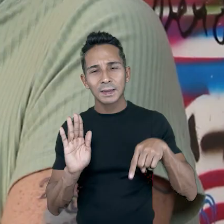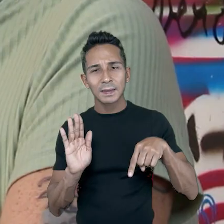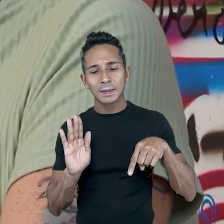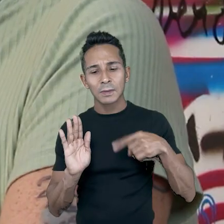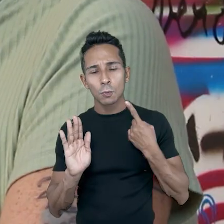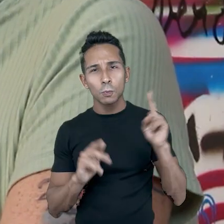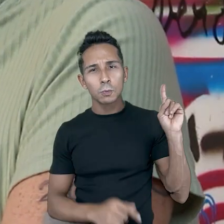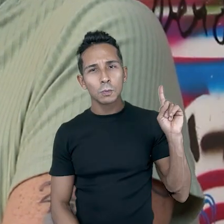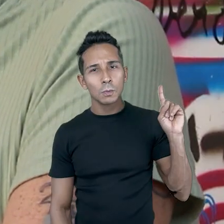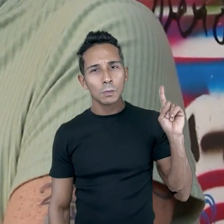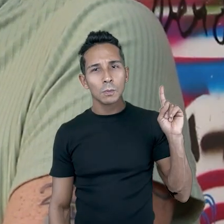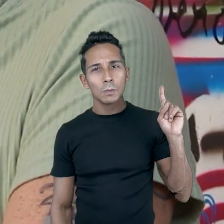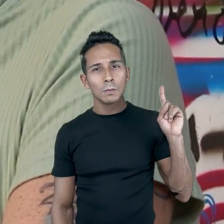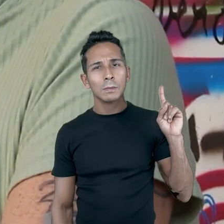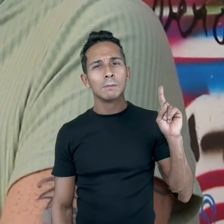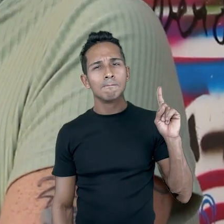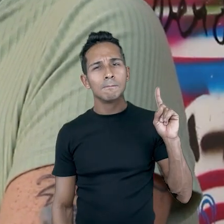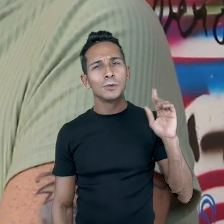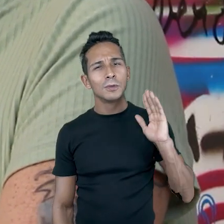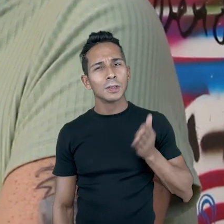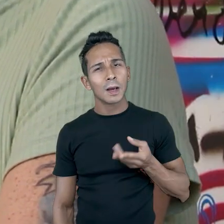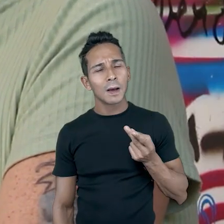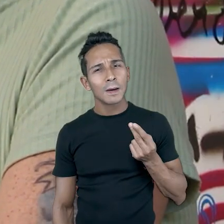música própria mesmo,